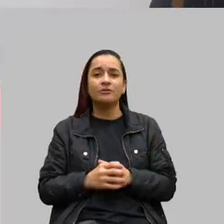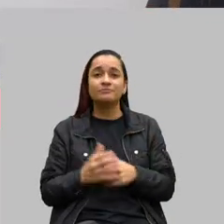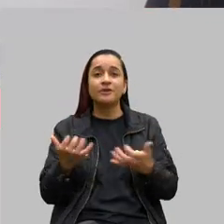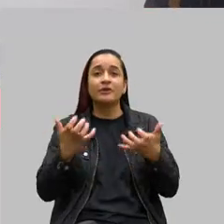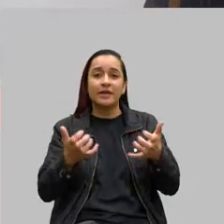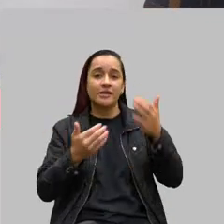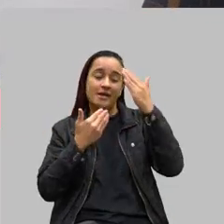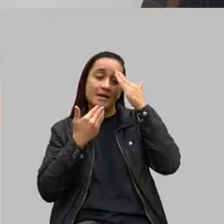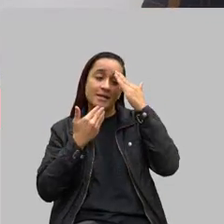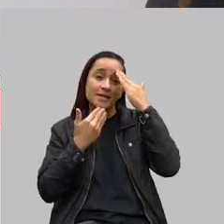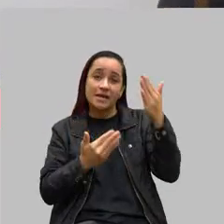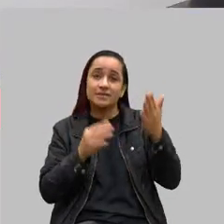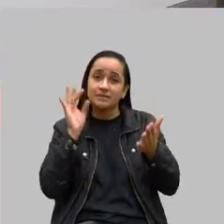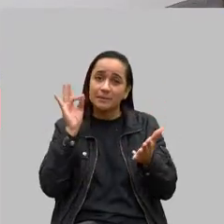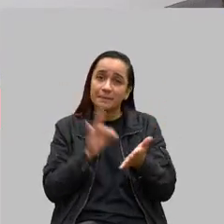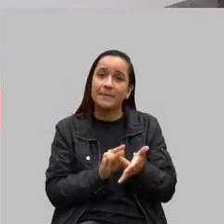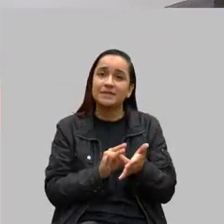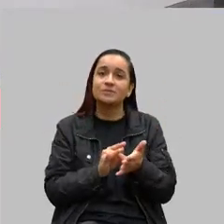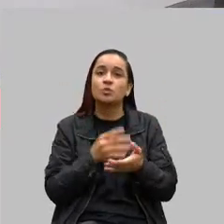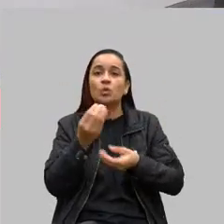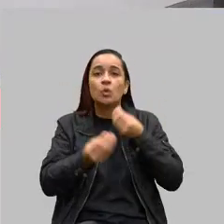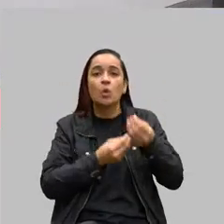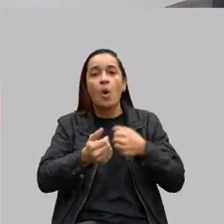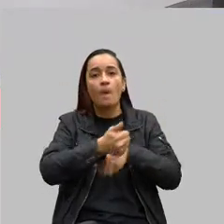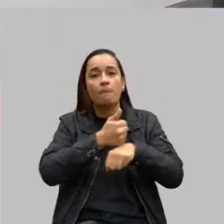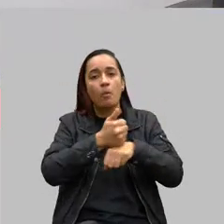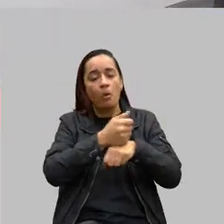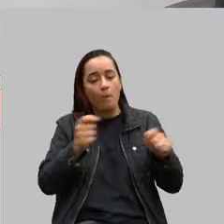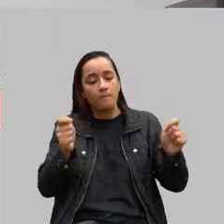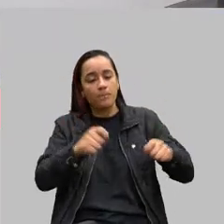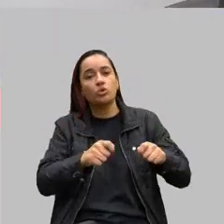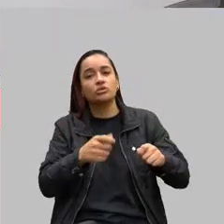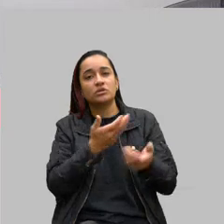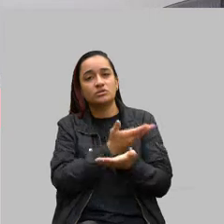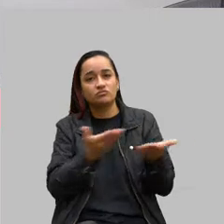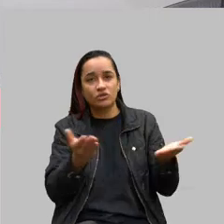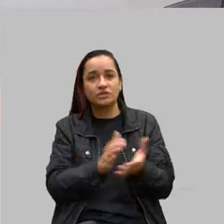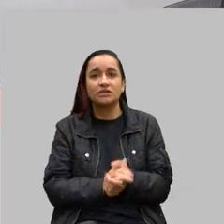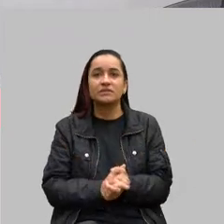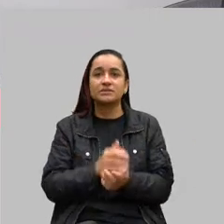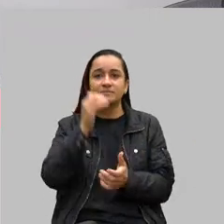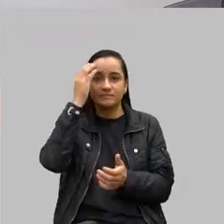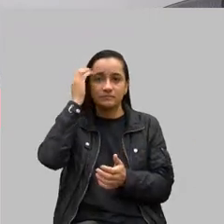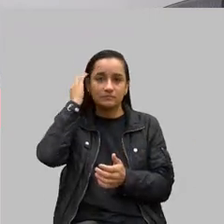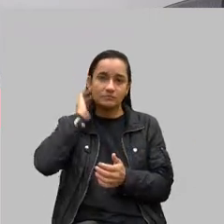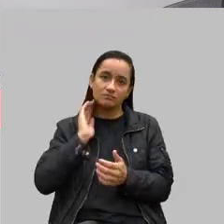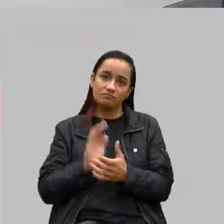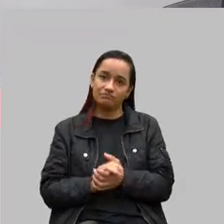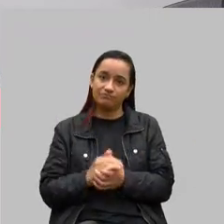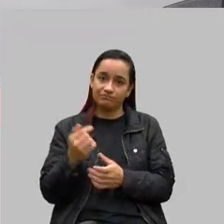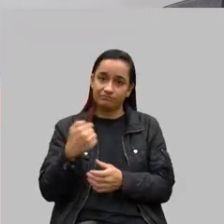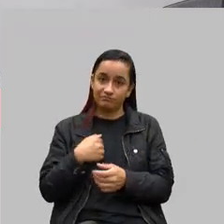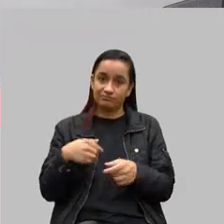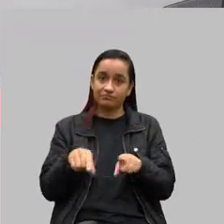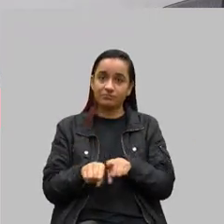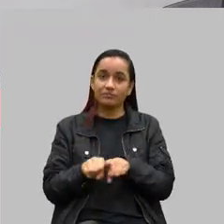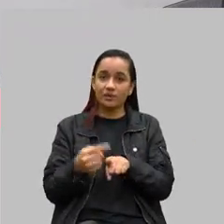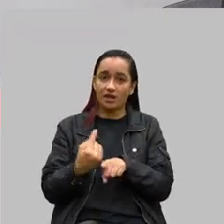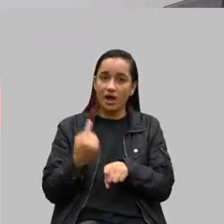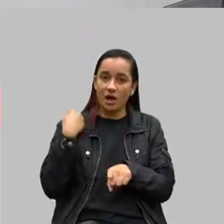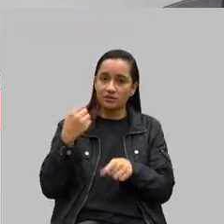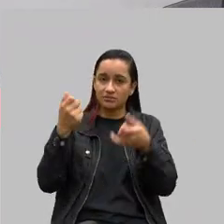mesmo a competência e a dedicação de vocês eh eu tava aqui falando com a deputada